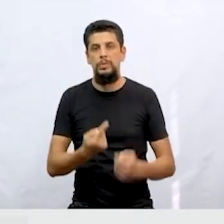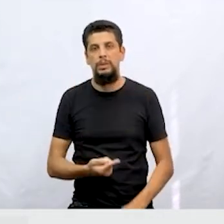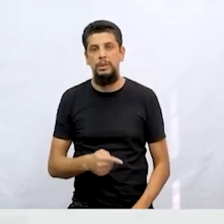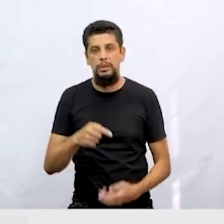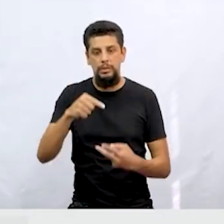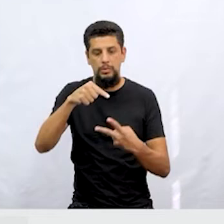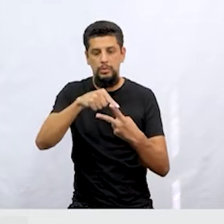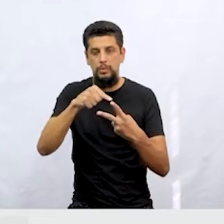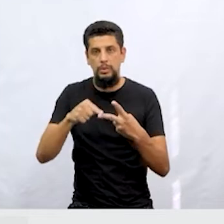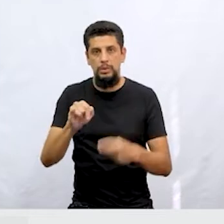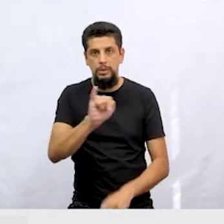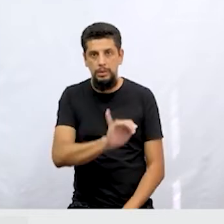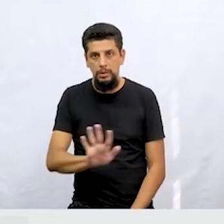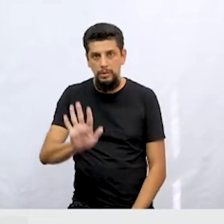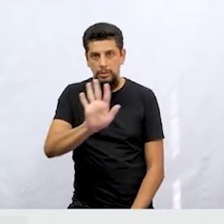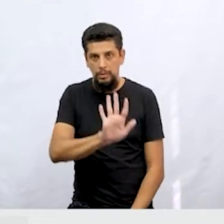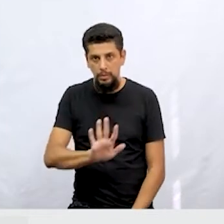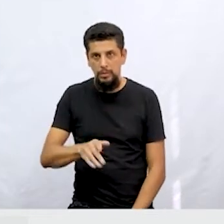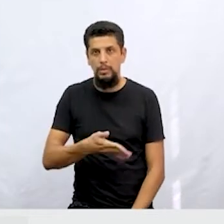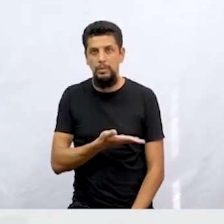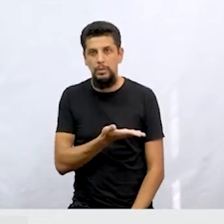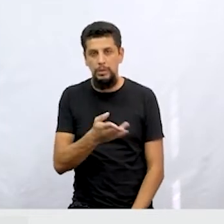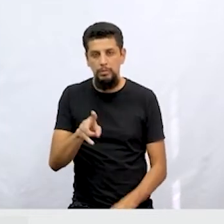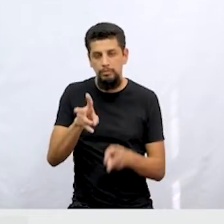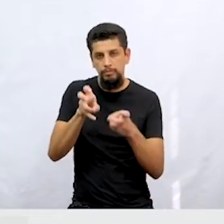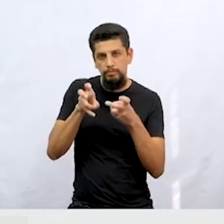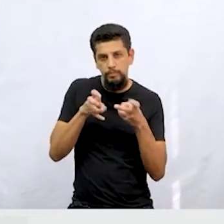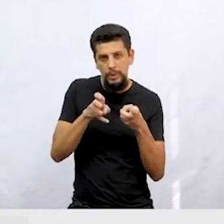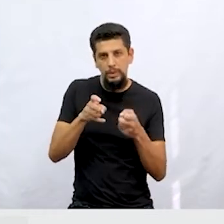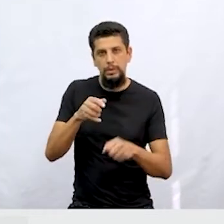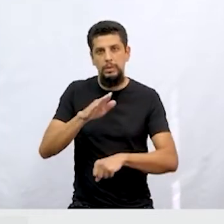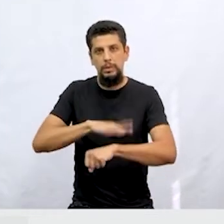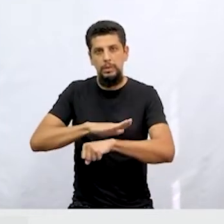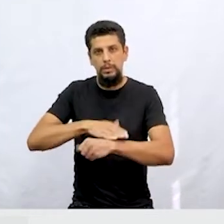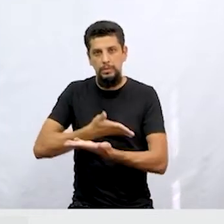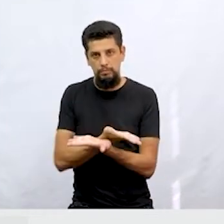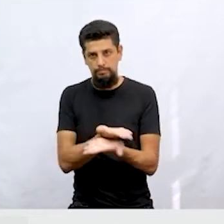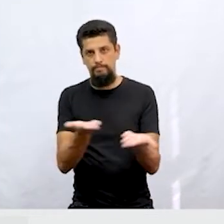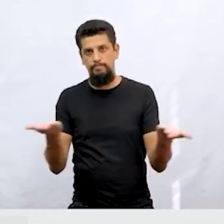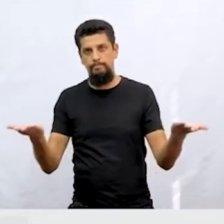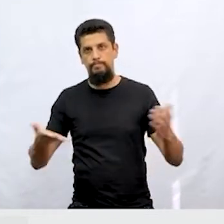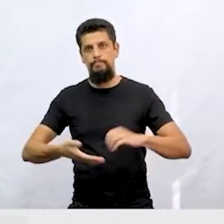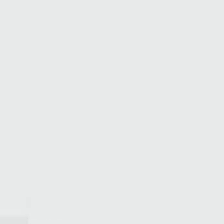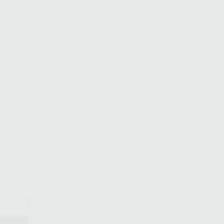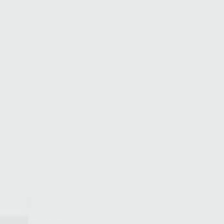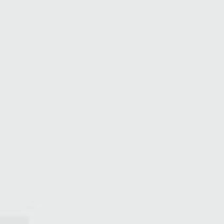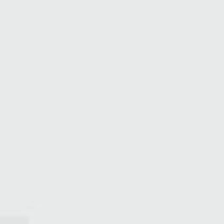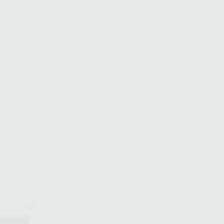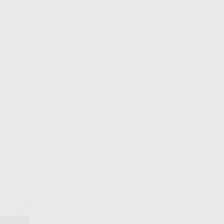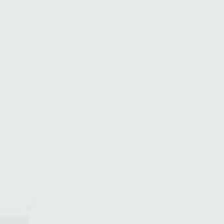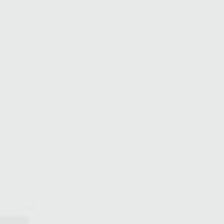atenção nas duas imagens. Enquanto vocês observam, nós damos um tempo para vocês.